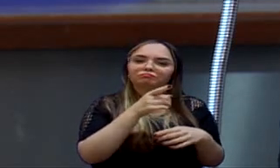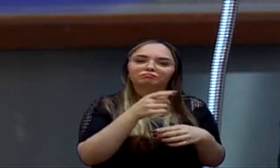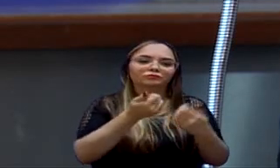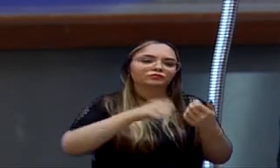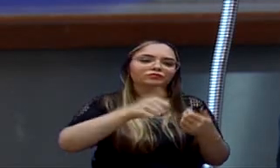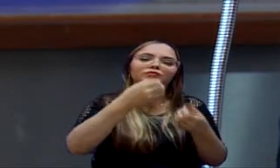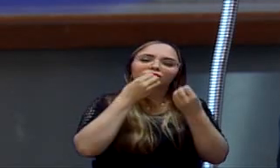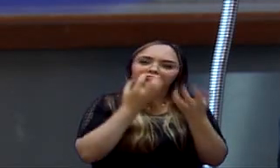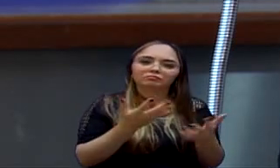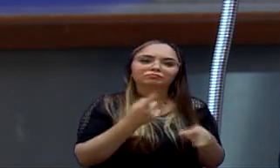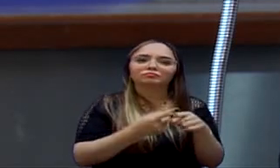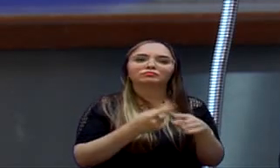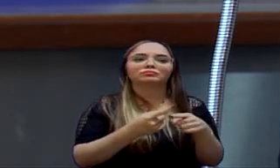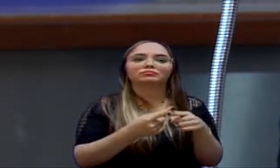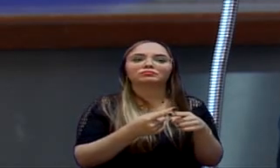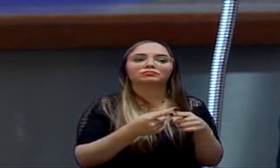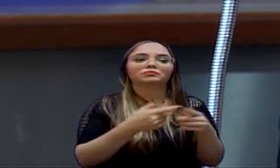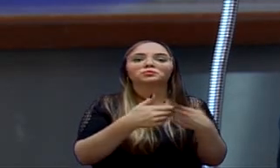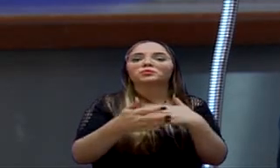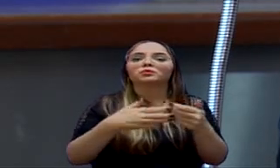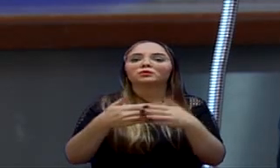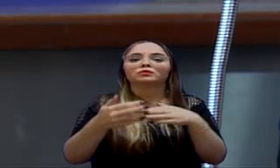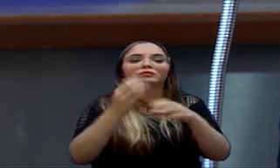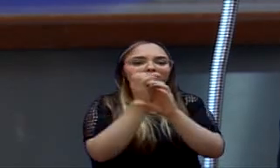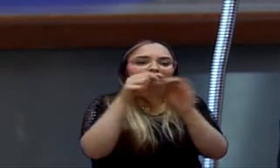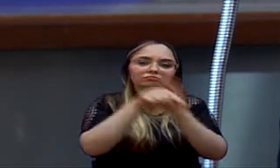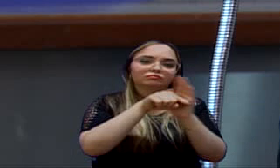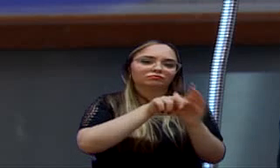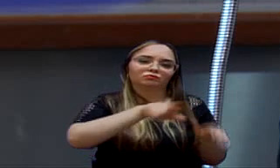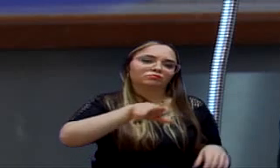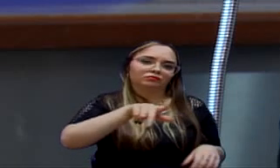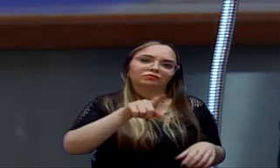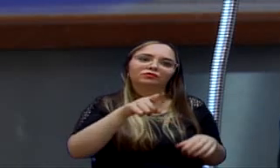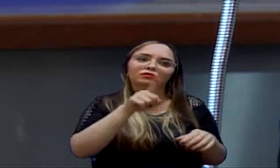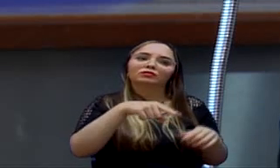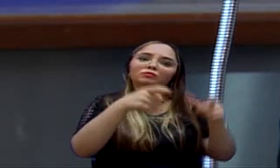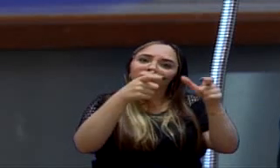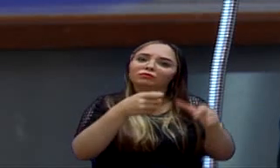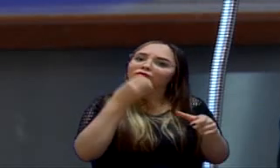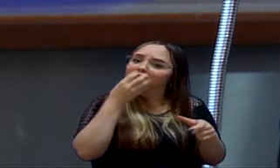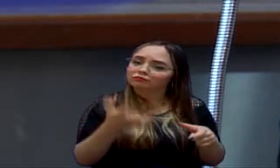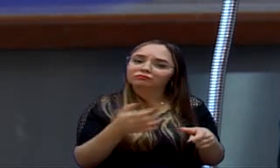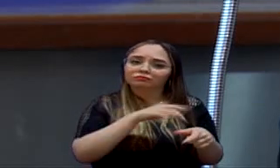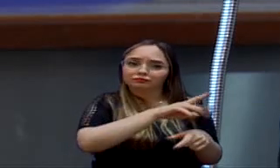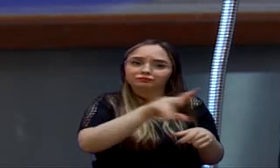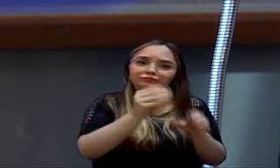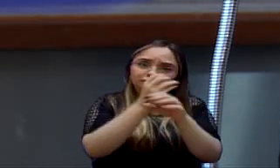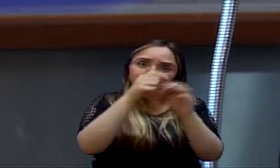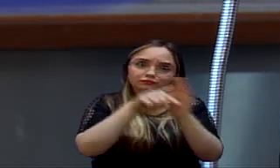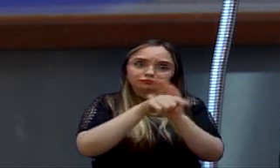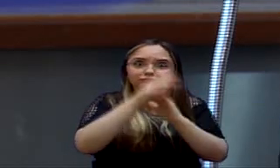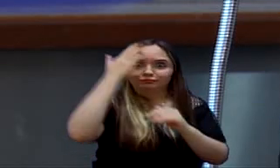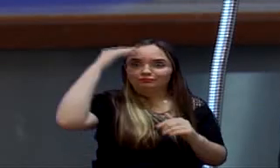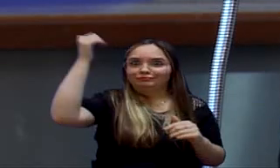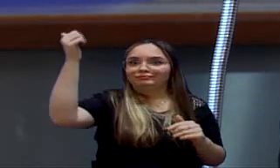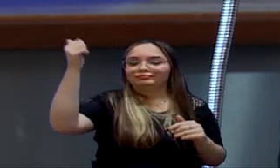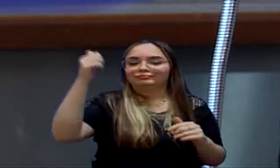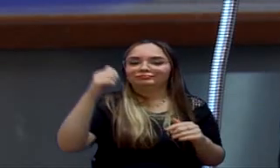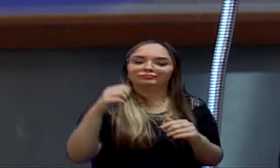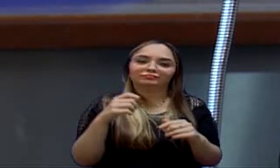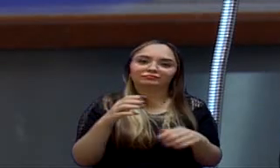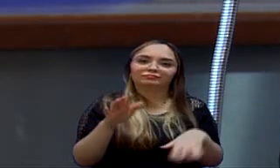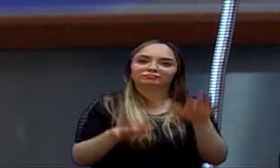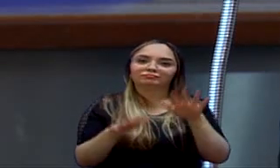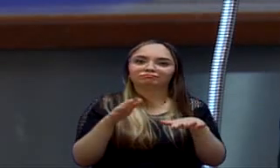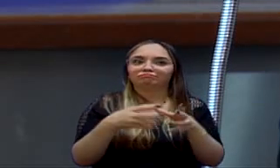qualidade porque não é qualquer um que faz é o que o Júnior ressalta que esses Laboratórios mais conhecidos que são os maiores que tem